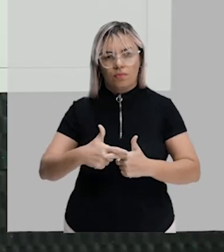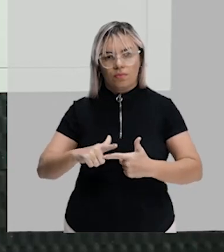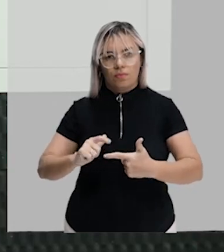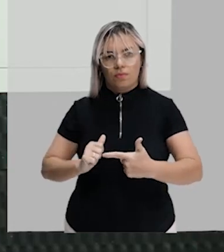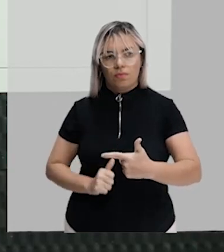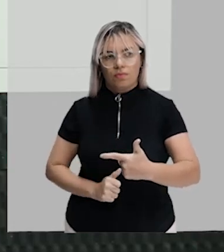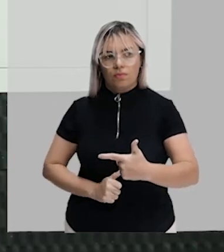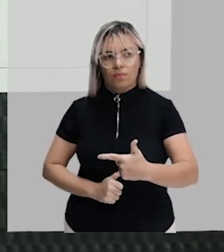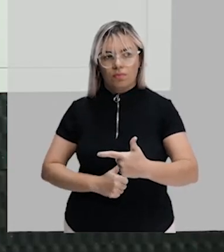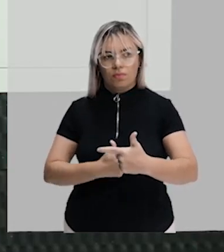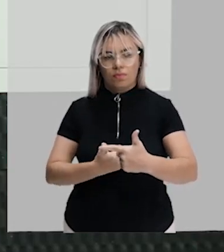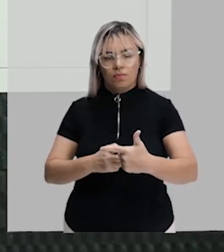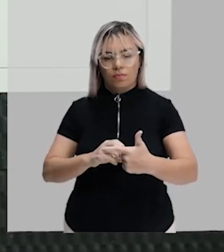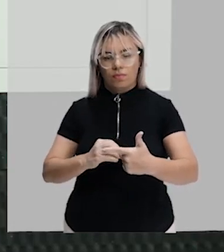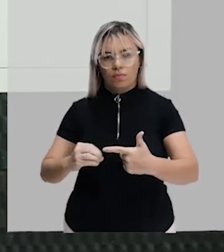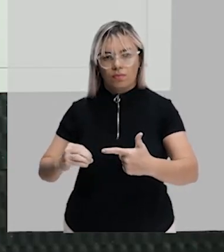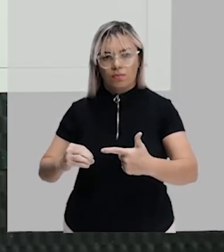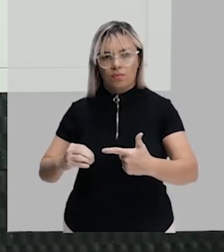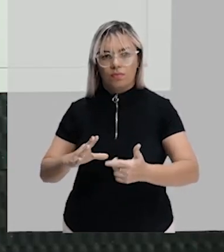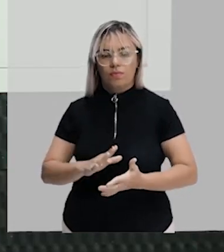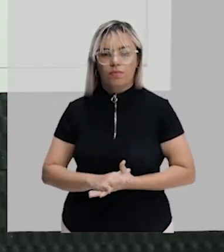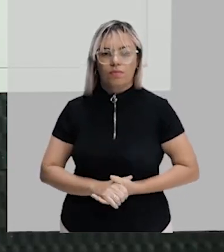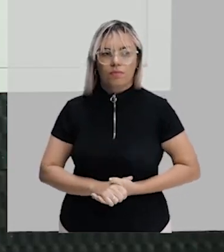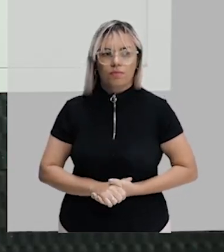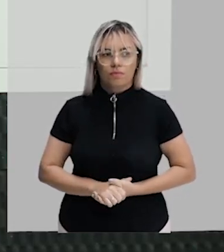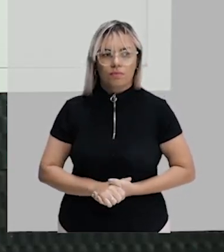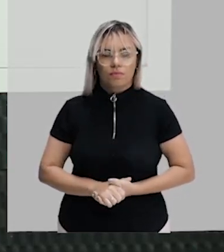dividido por 1.500.